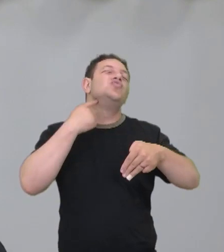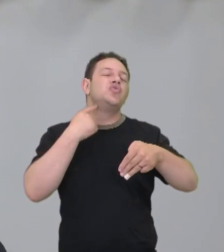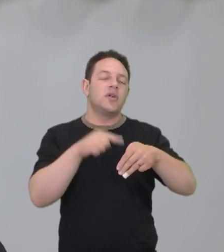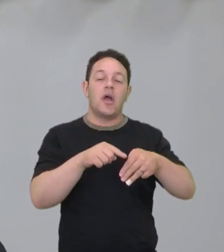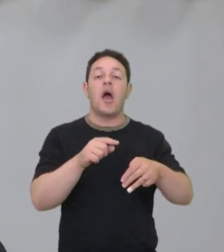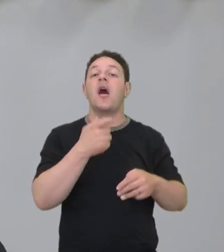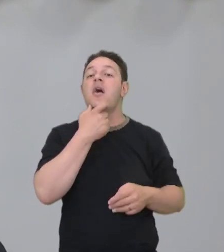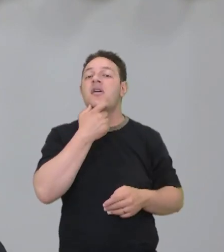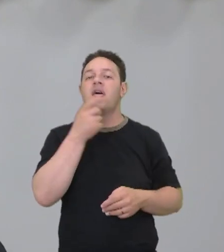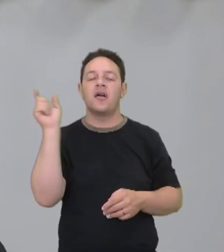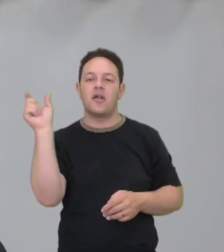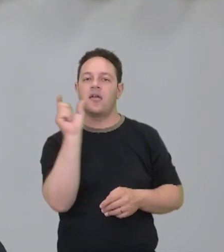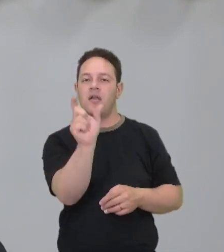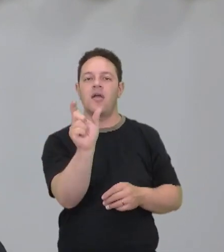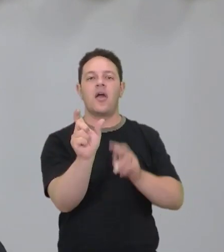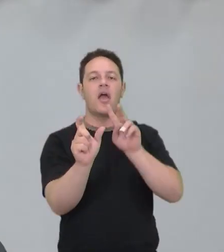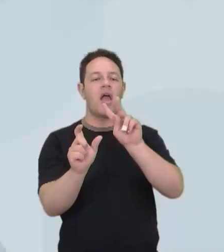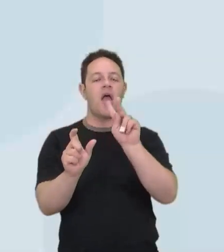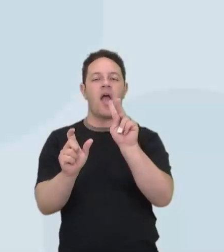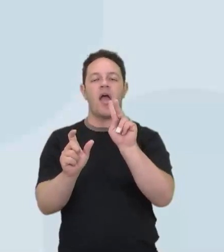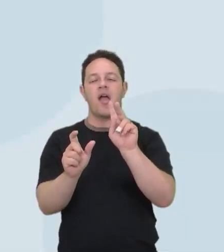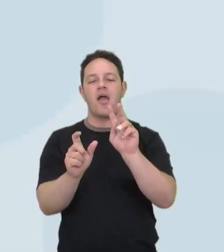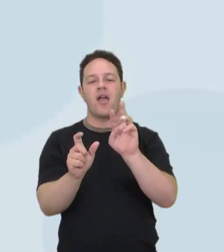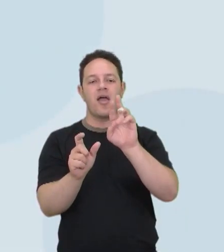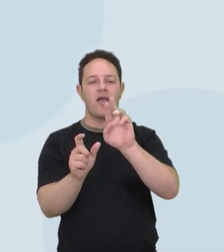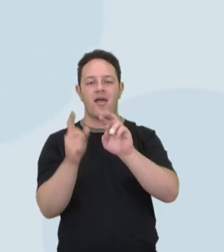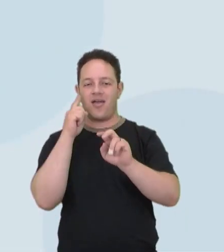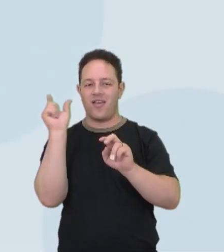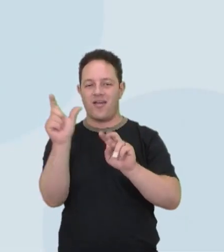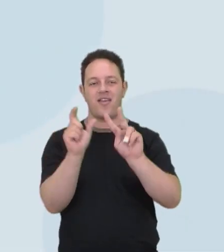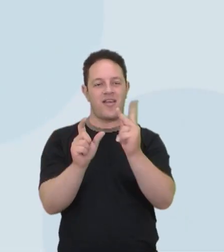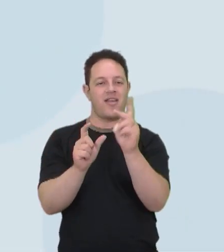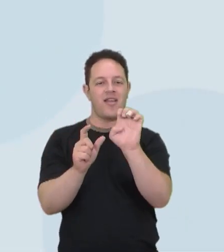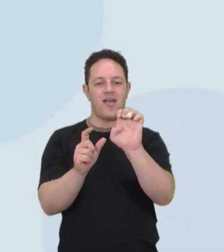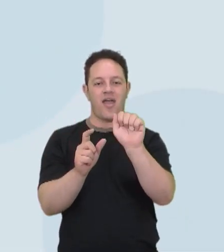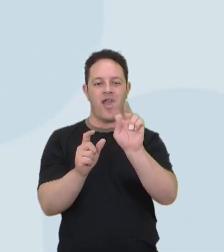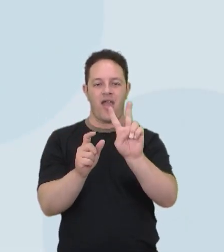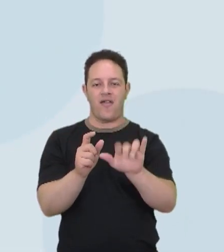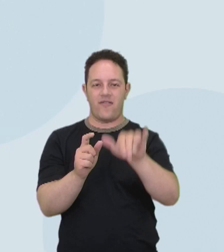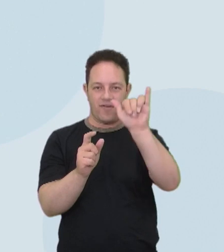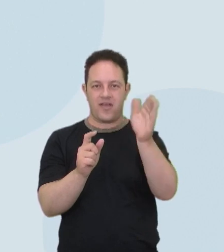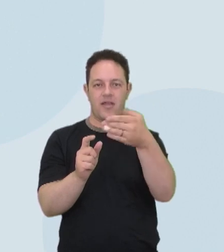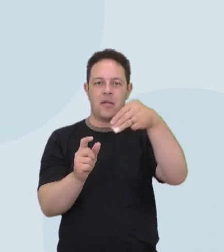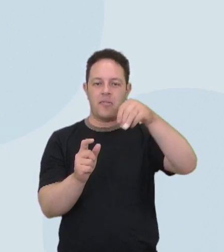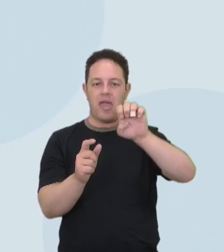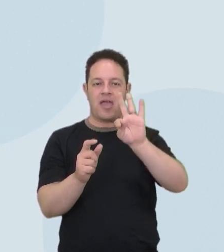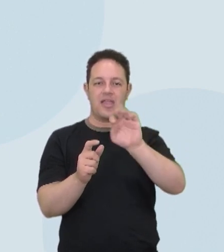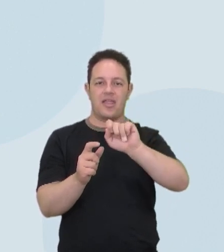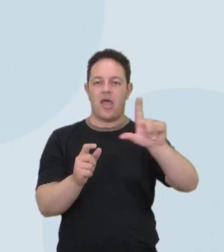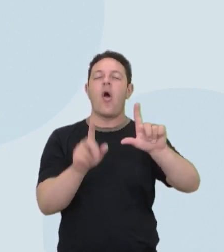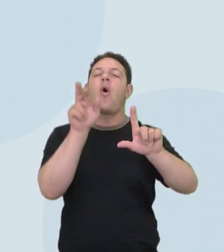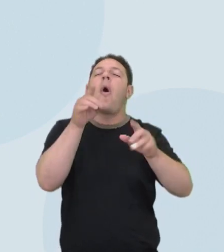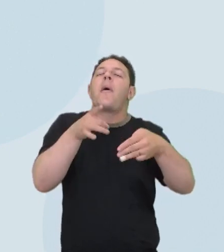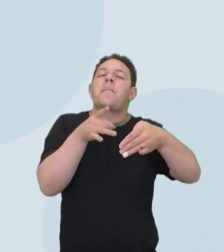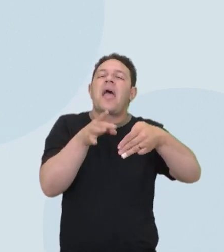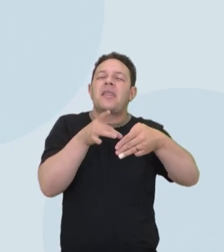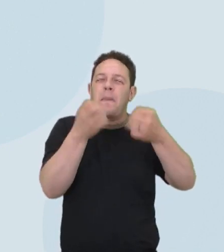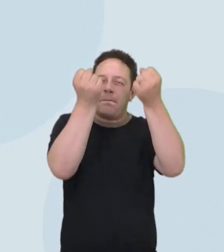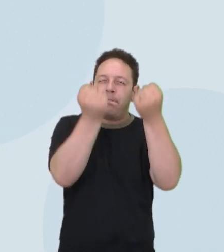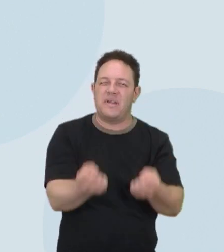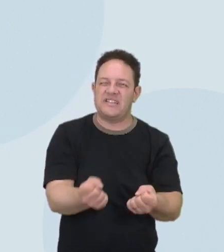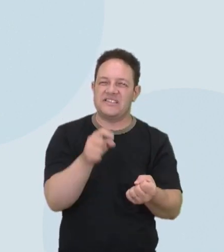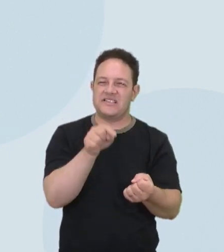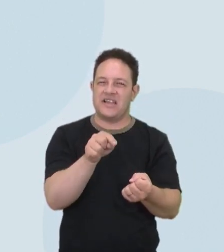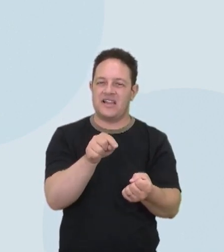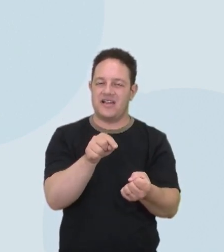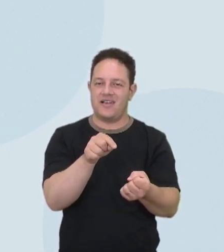utilizam a expressão heavy metal como se fosse aí, olha, metais pesados, né? Então aí, olha, a gente